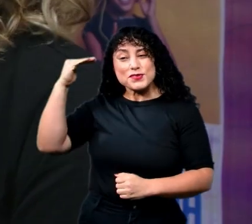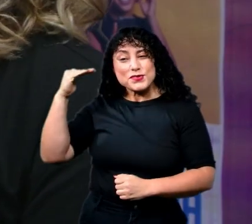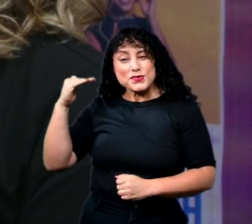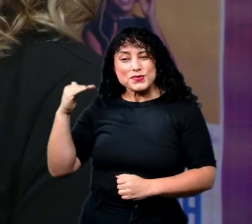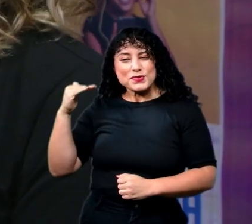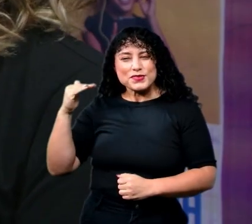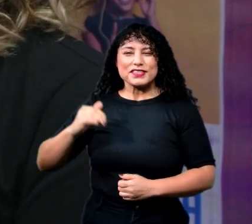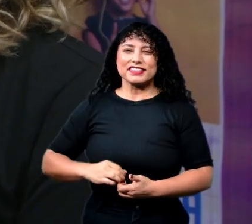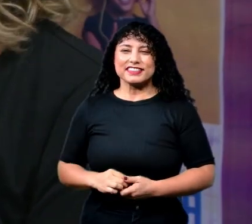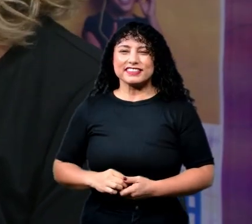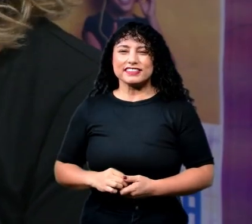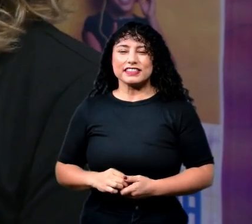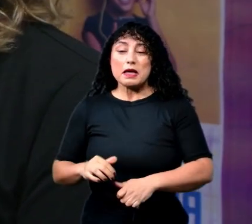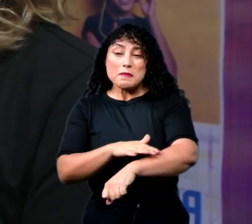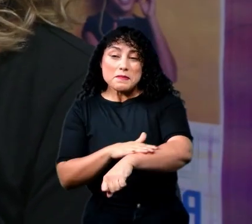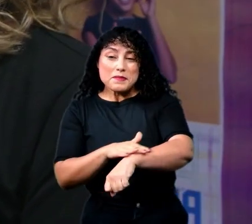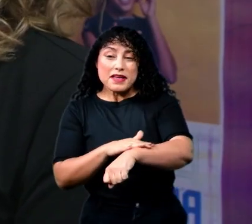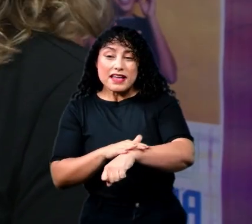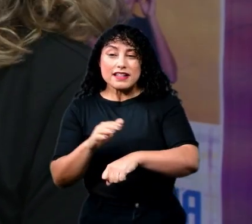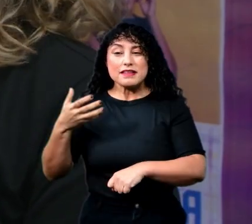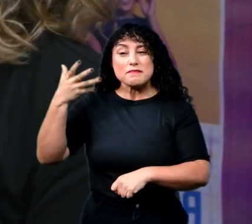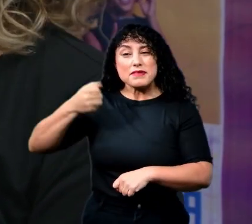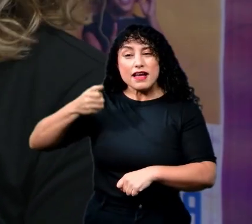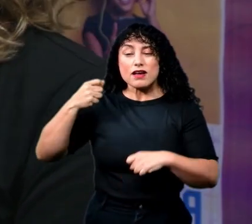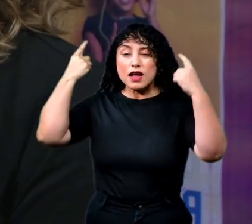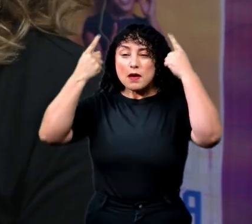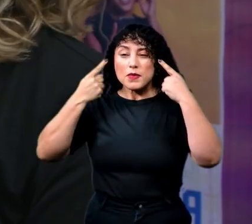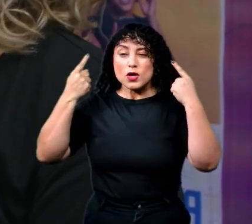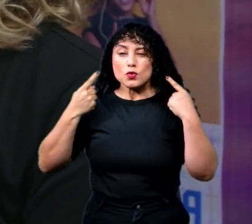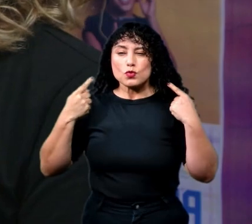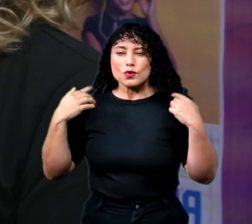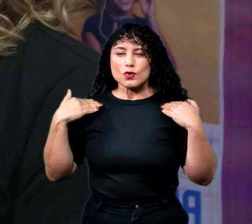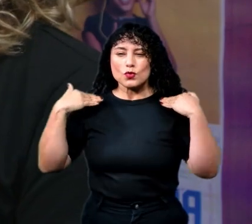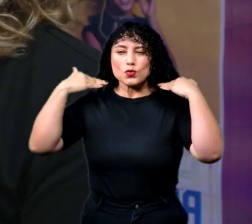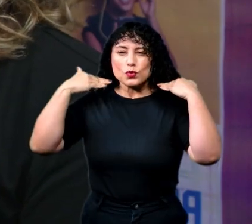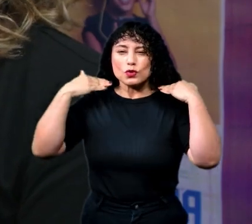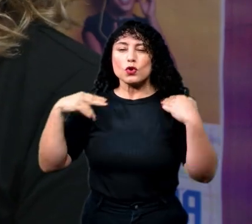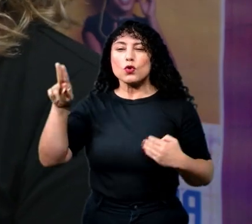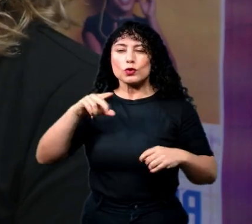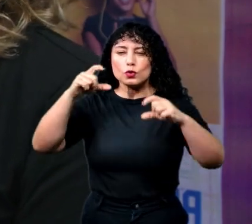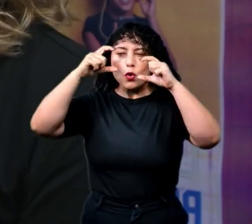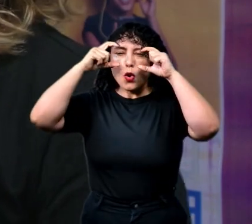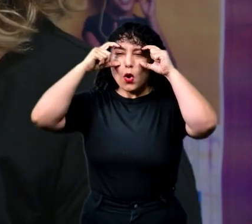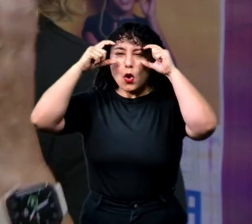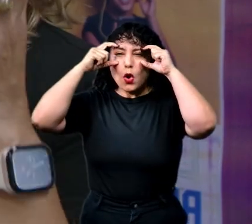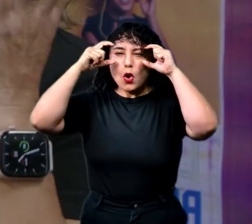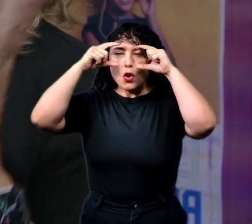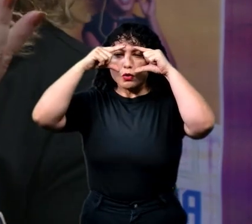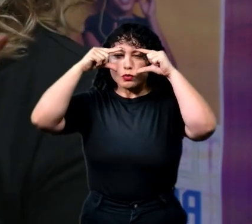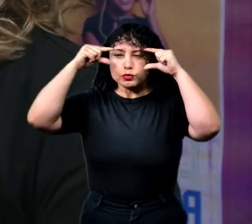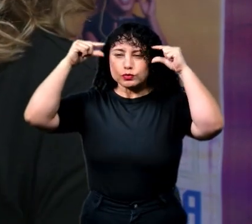pequena, né, sou de pele branca, cabelos cacheados curtos, uso um óculos com